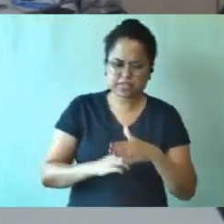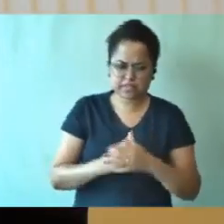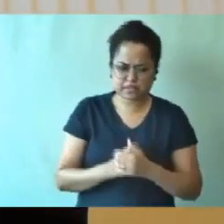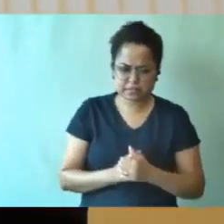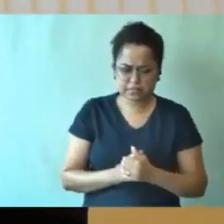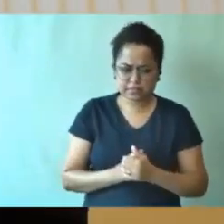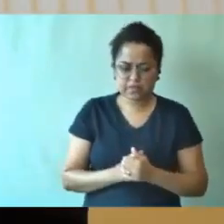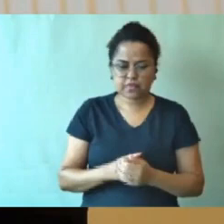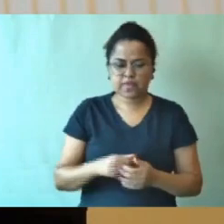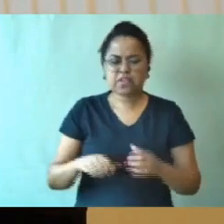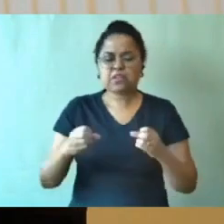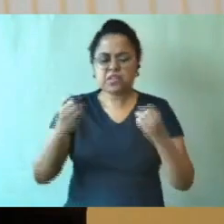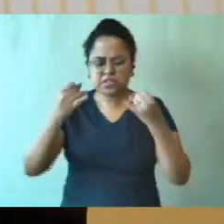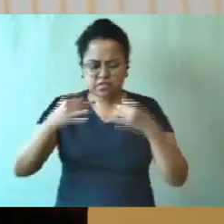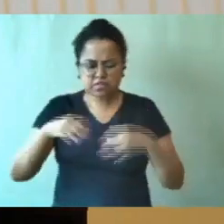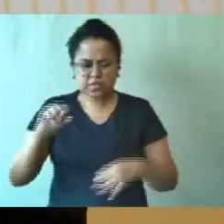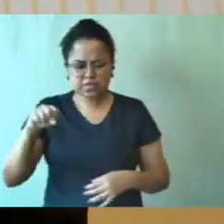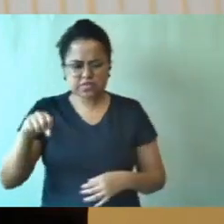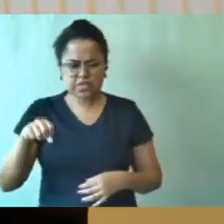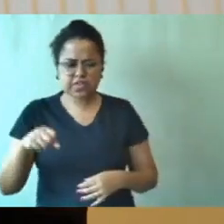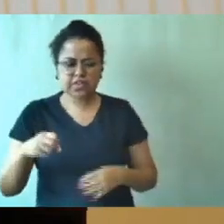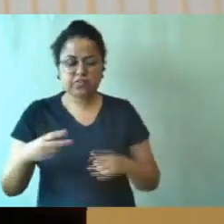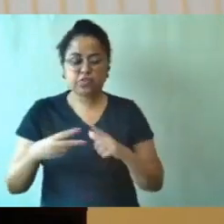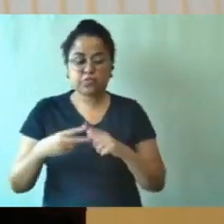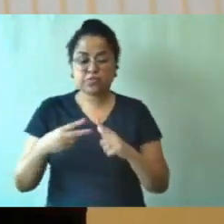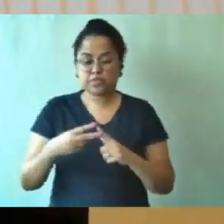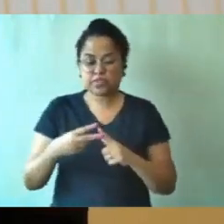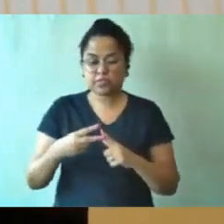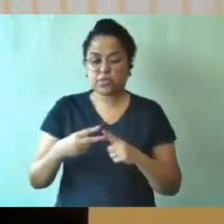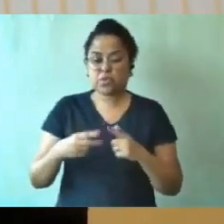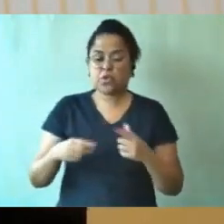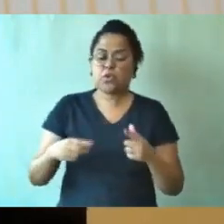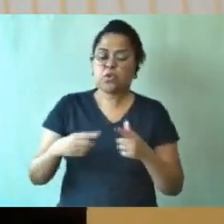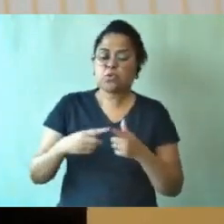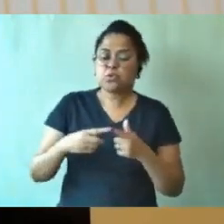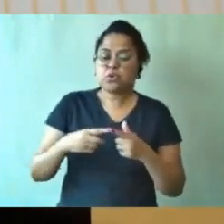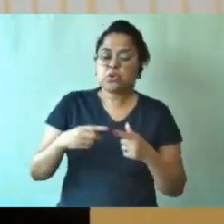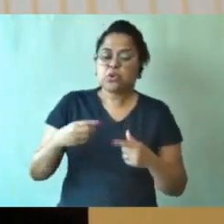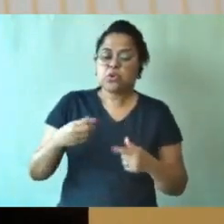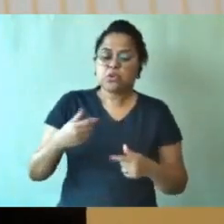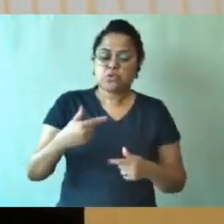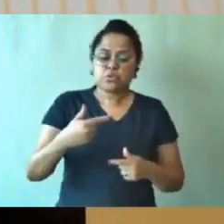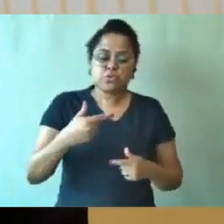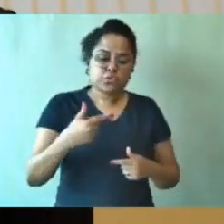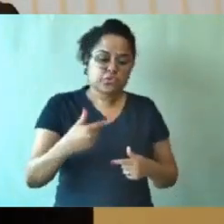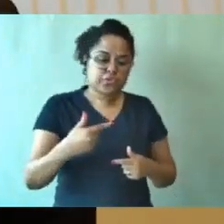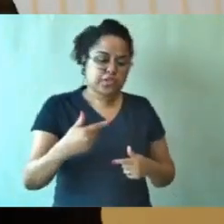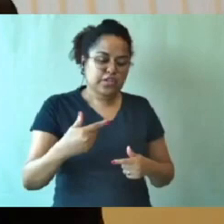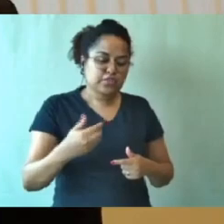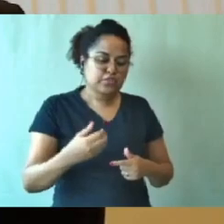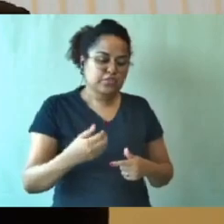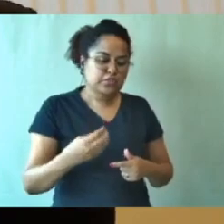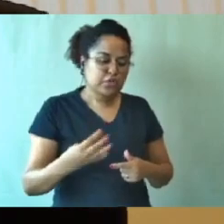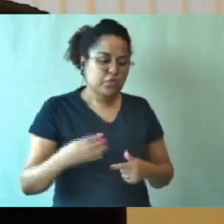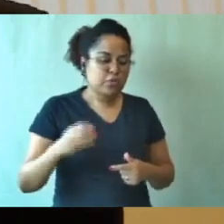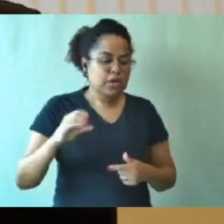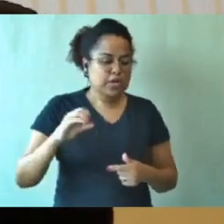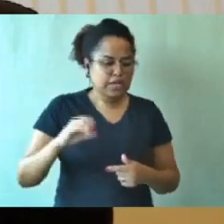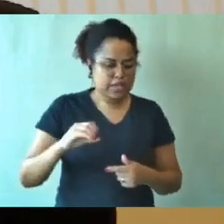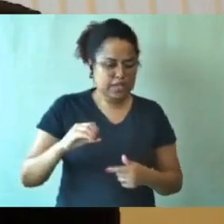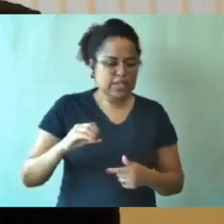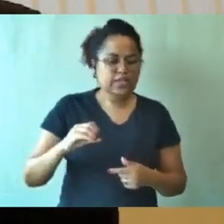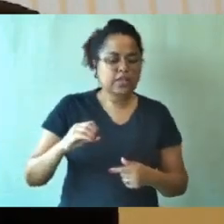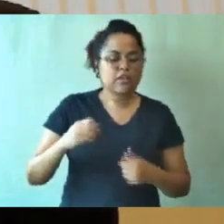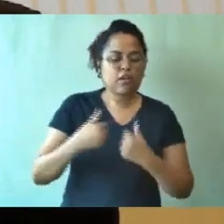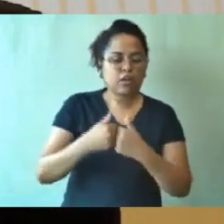Explico, sim. Primeiro é o seguinte, põe duas etapas. 240 ônibus novos foram para acréscimo. Esse acréscimo é